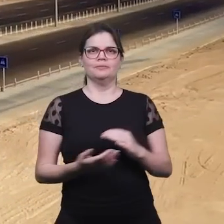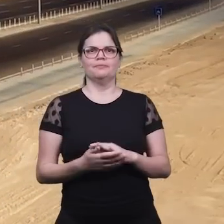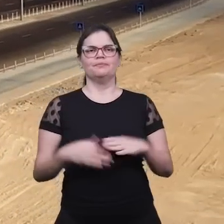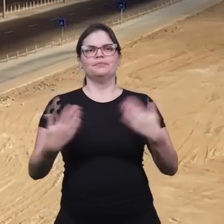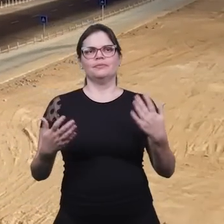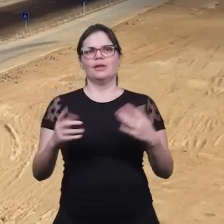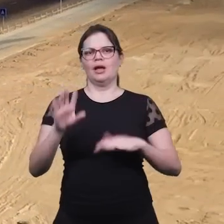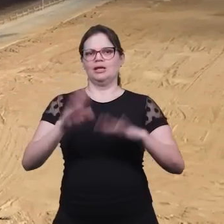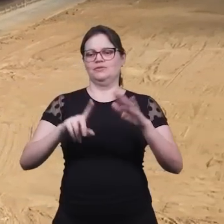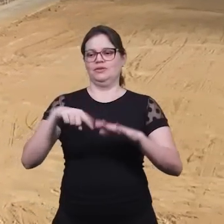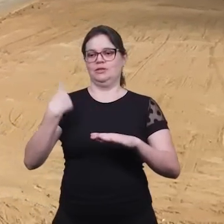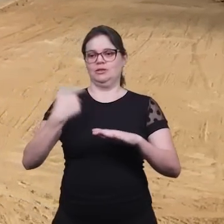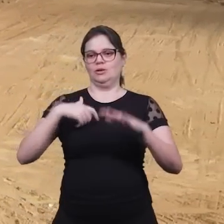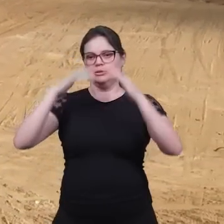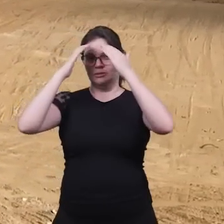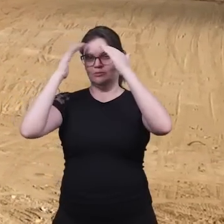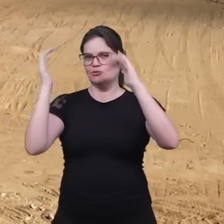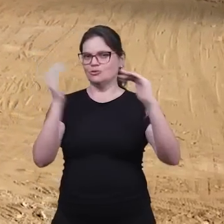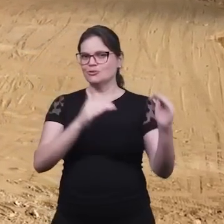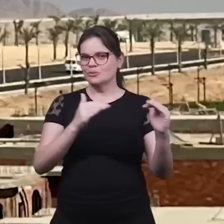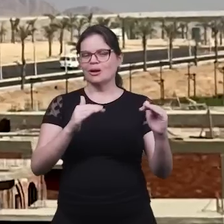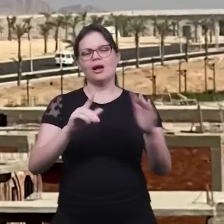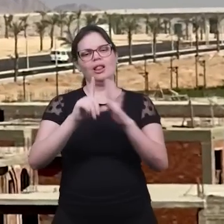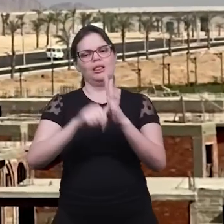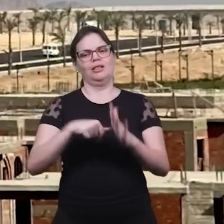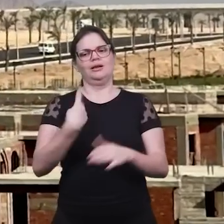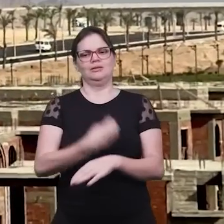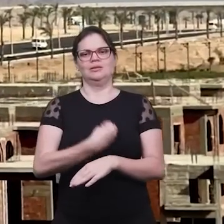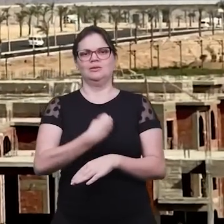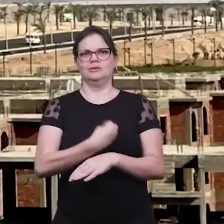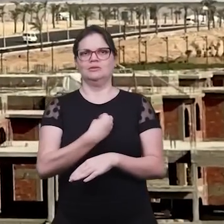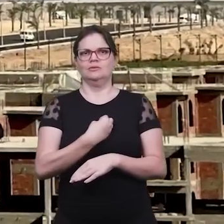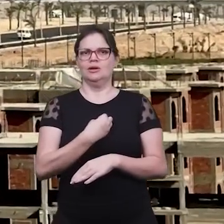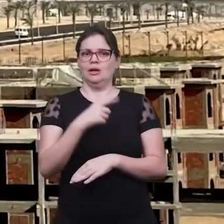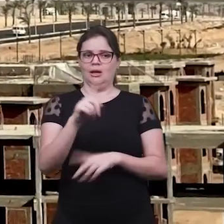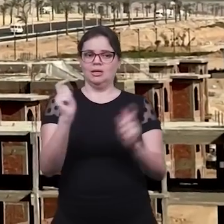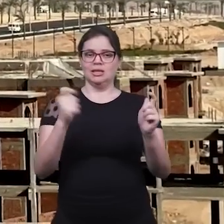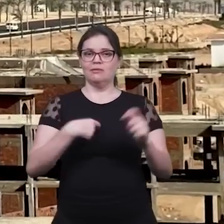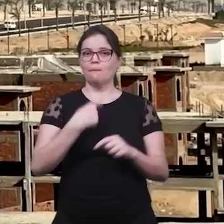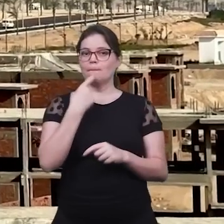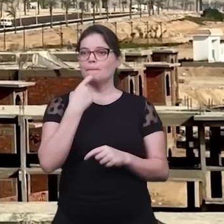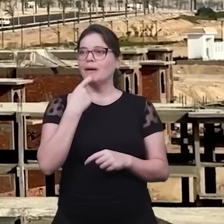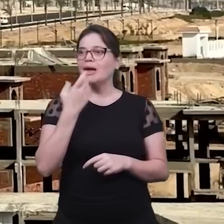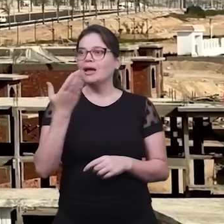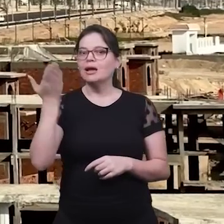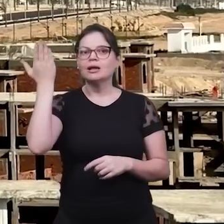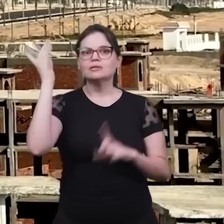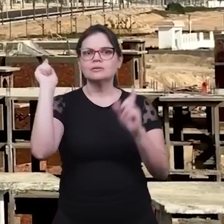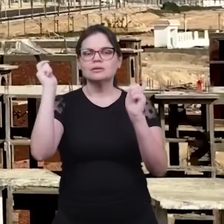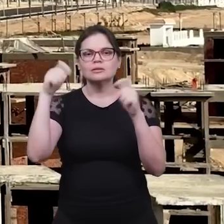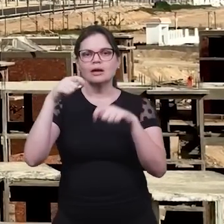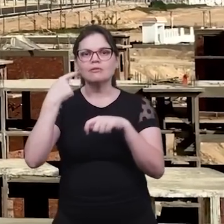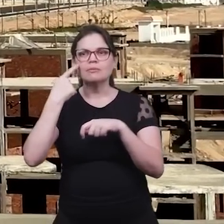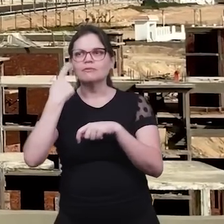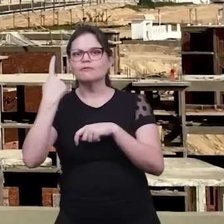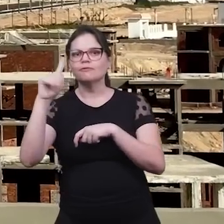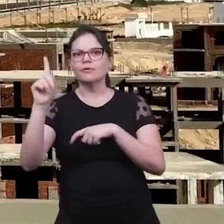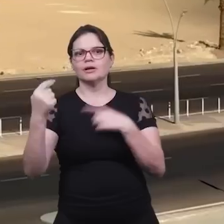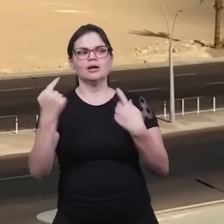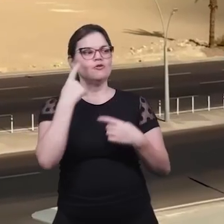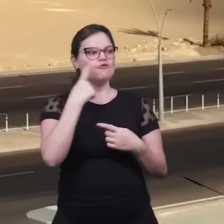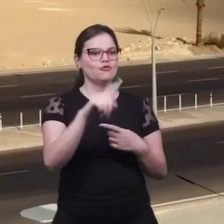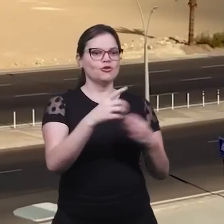a nossa desobediência atrasa a nossa vida, né? Eles podiam, em pouco tempo, chegar na terra prometida ali, haver a promessa de Deus, abrir o mar